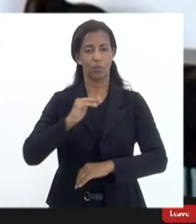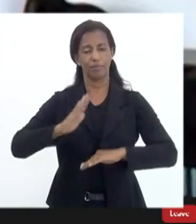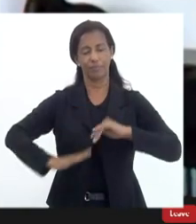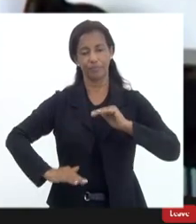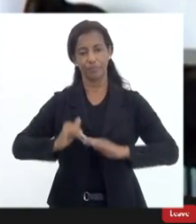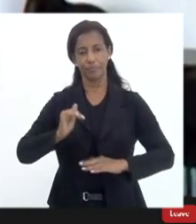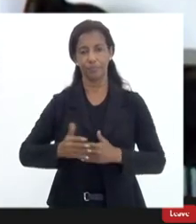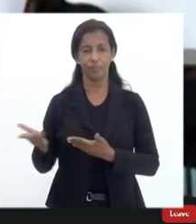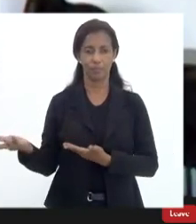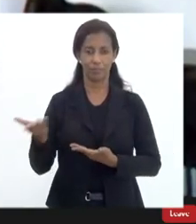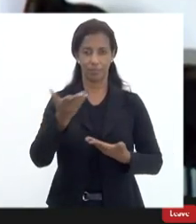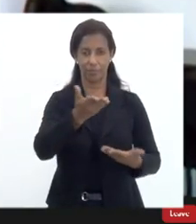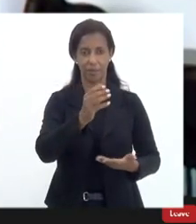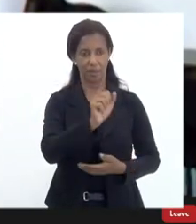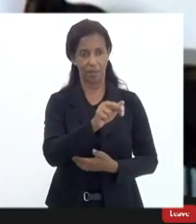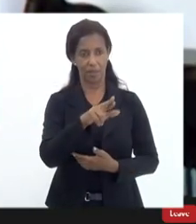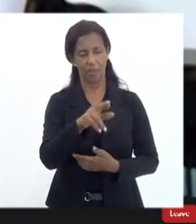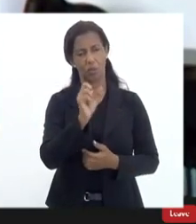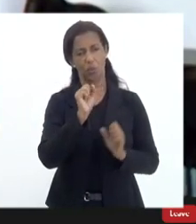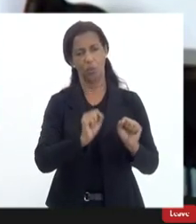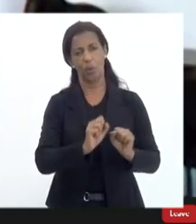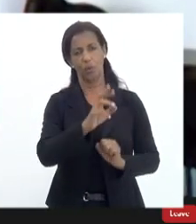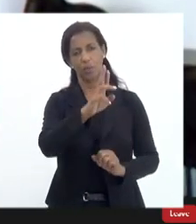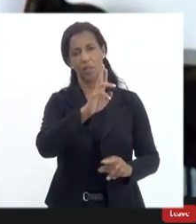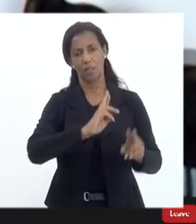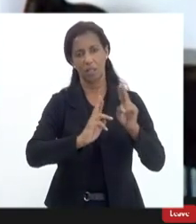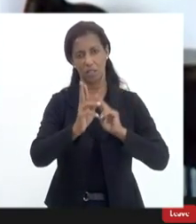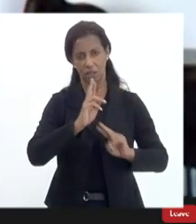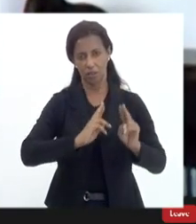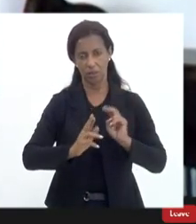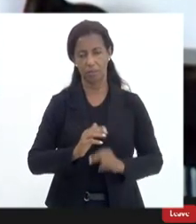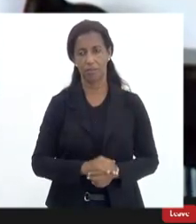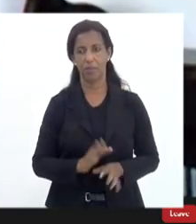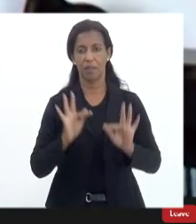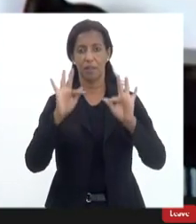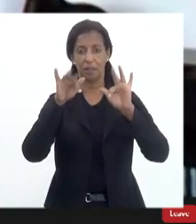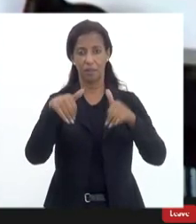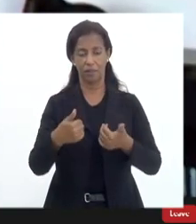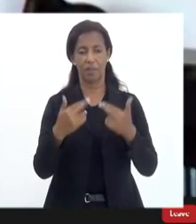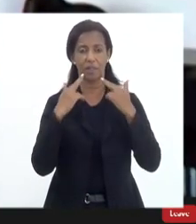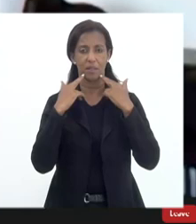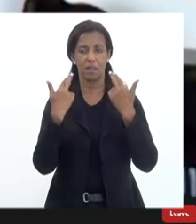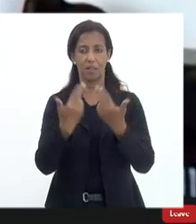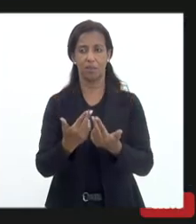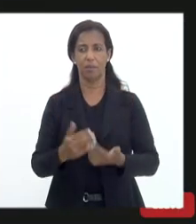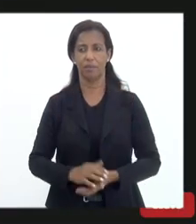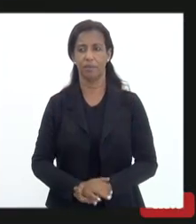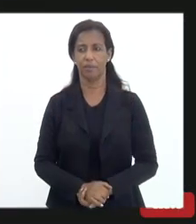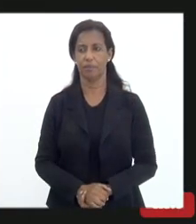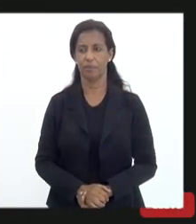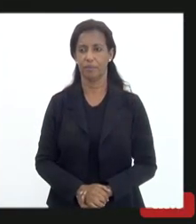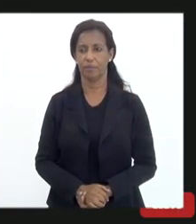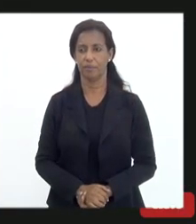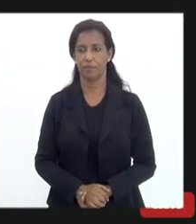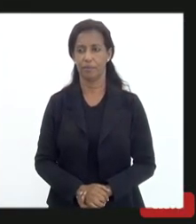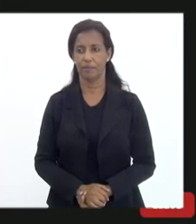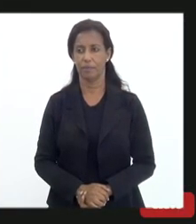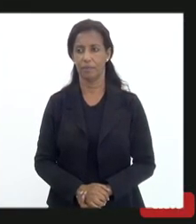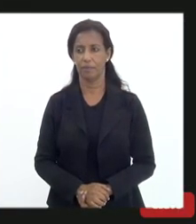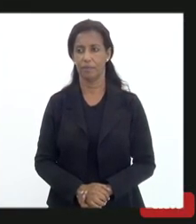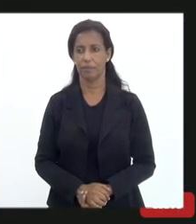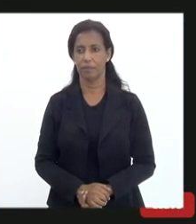palavra à Seduc para que possa responder e a gente aqui finalizar a nossa audiência pública.